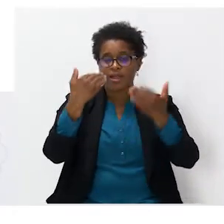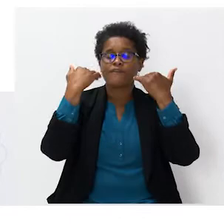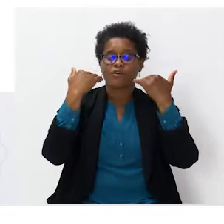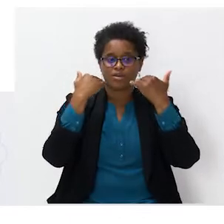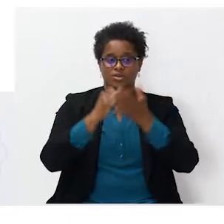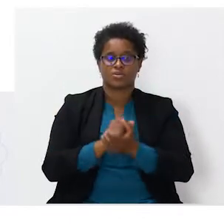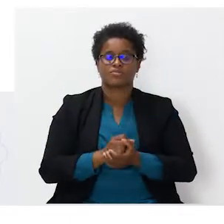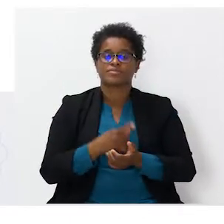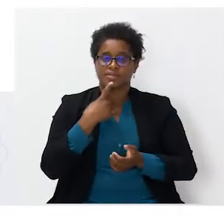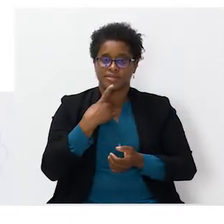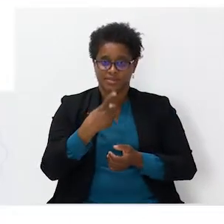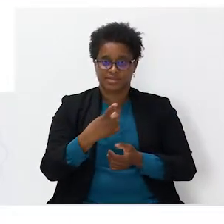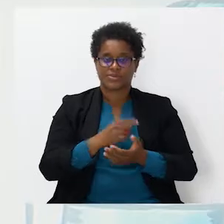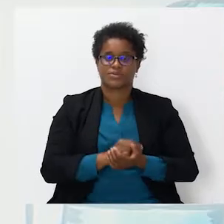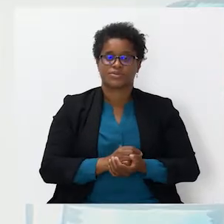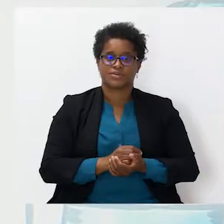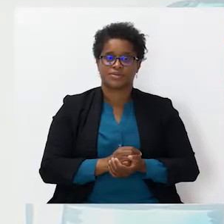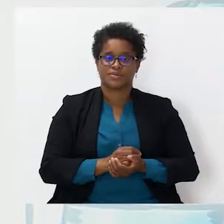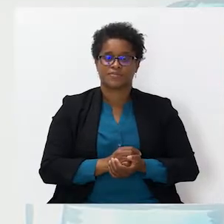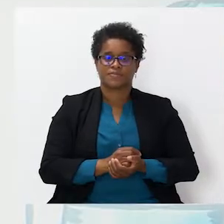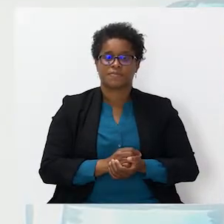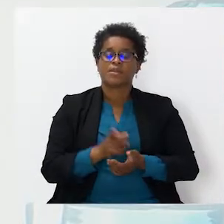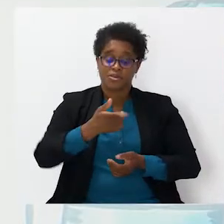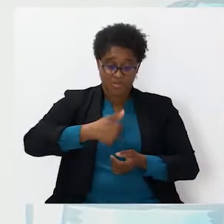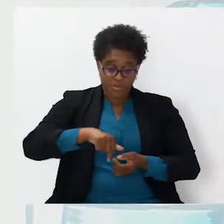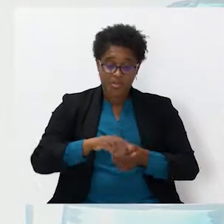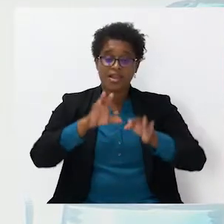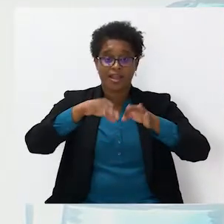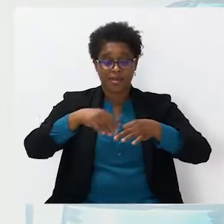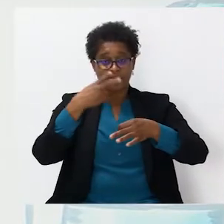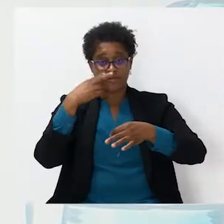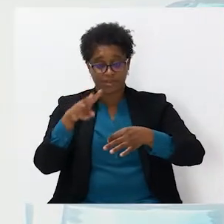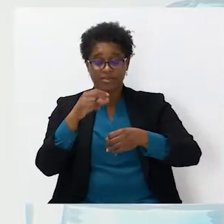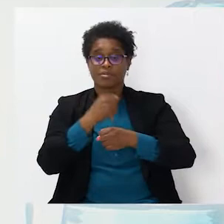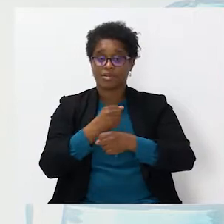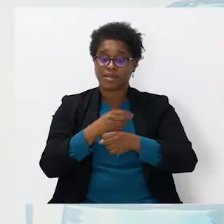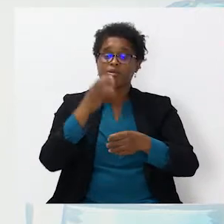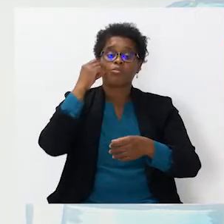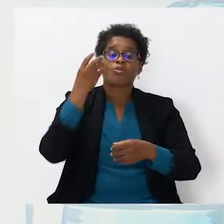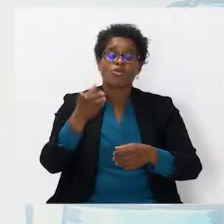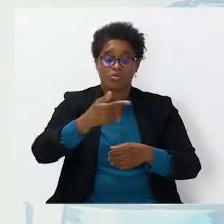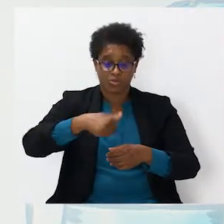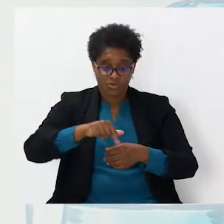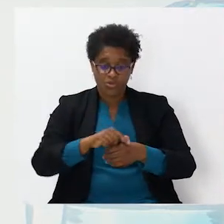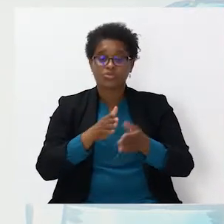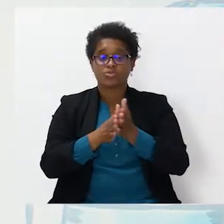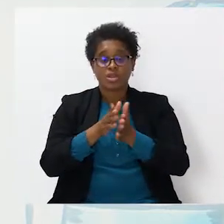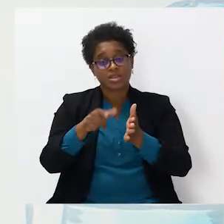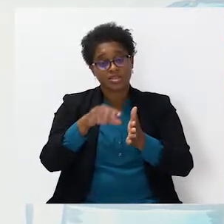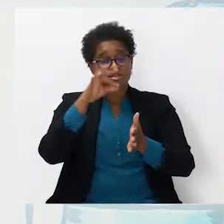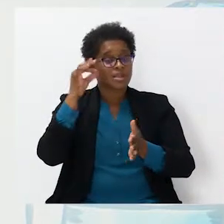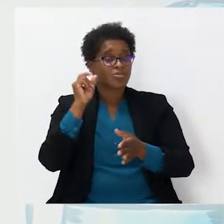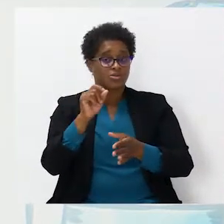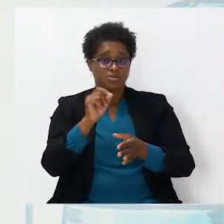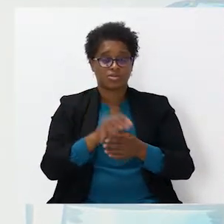informação. Entendidos? Bem, nós acabamos de ver como nós usamos este sinal de